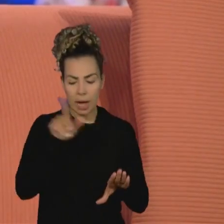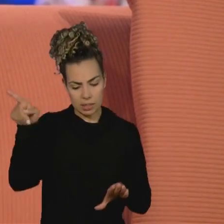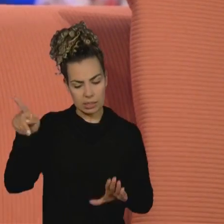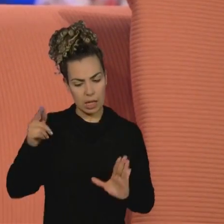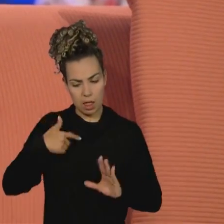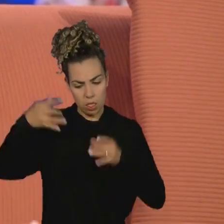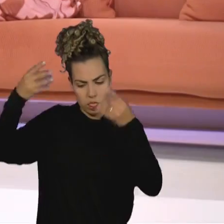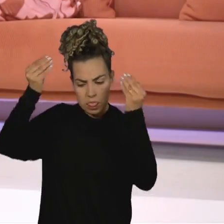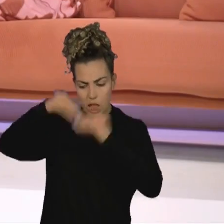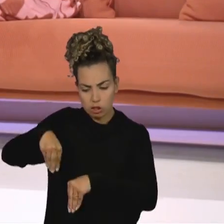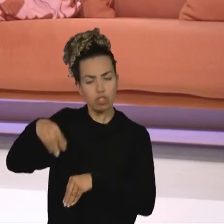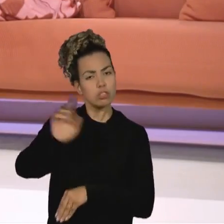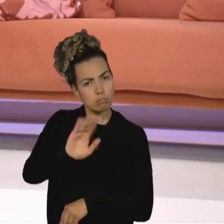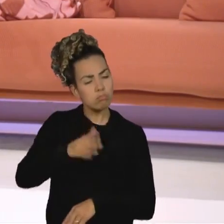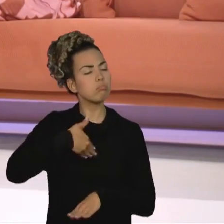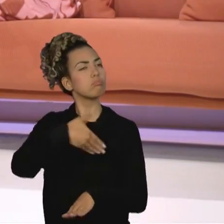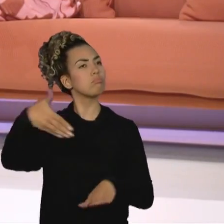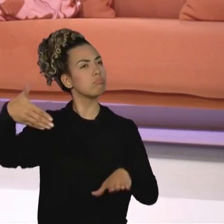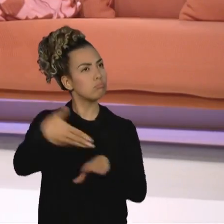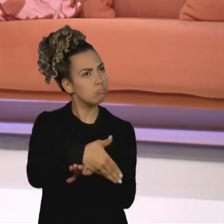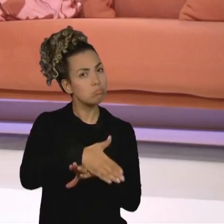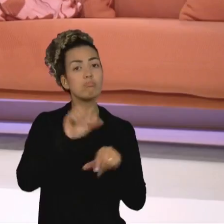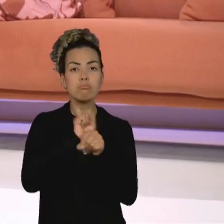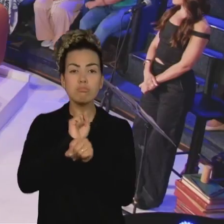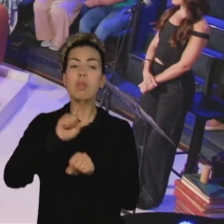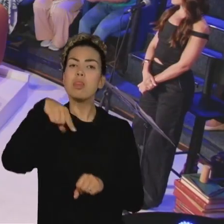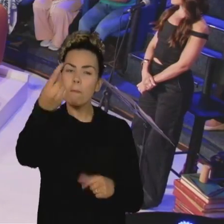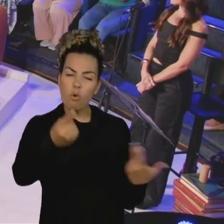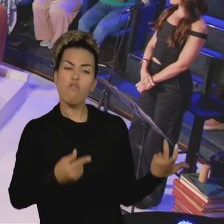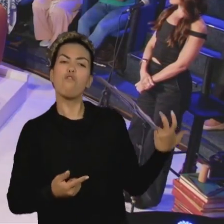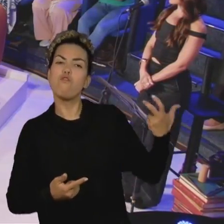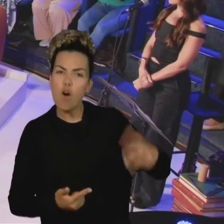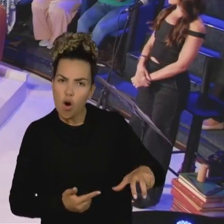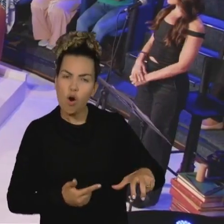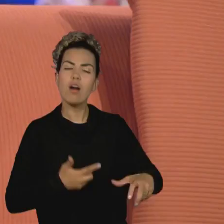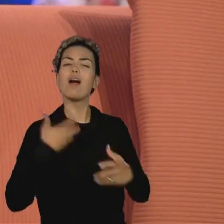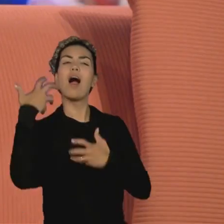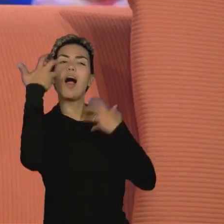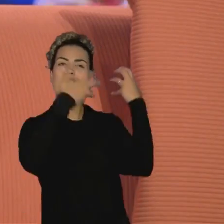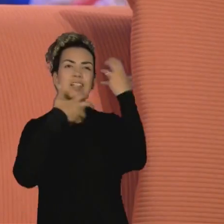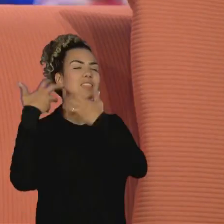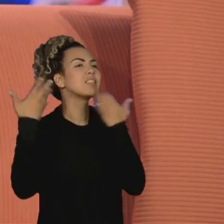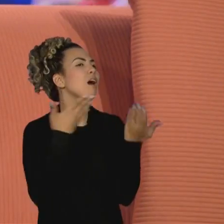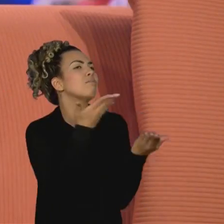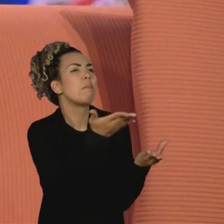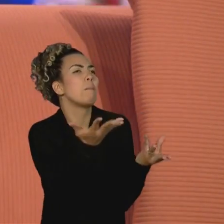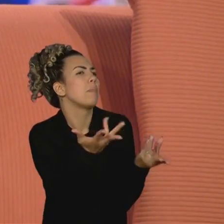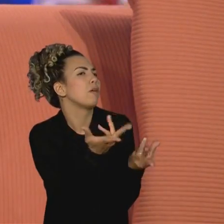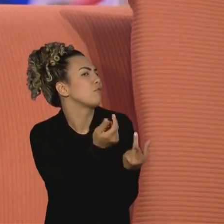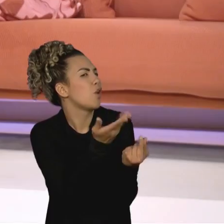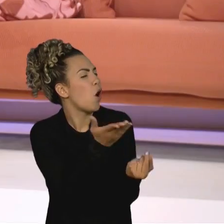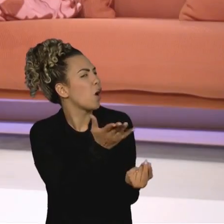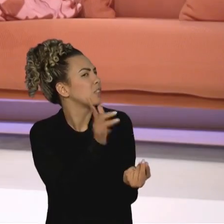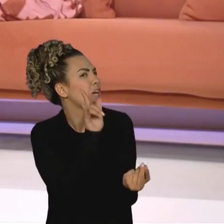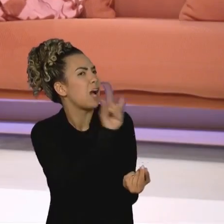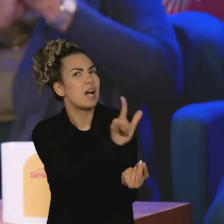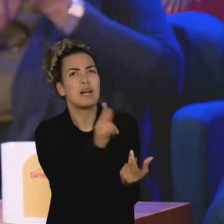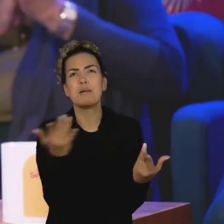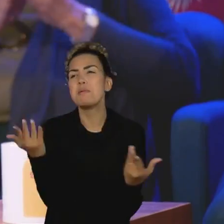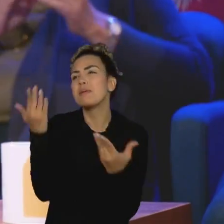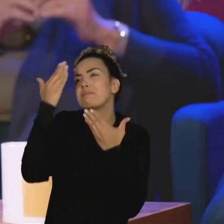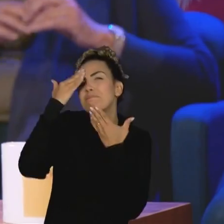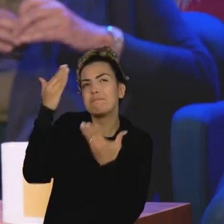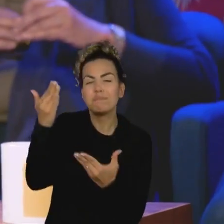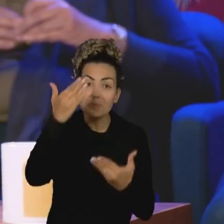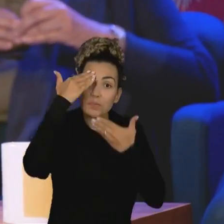vou lá. Ela veio hoje, ela vai voltar outras vezes, vai cantar. Me chama que eu venho. Porque você é muito amada. Obrigada, querido, um prazer.